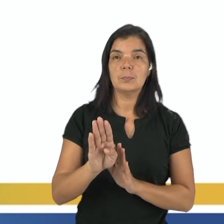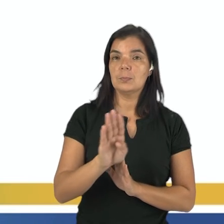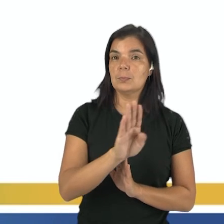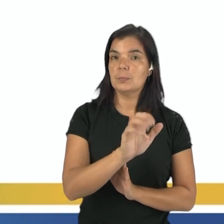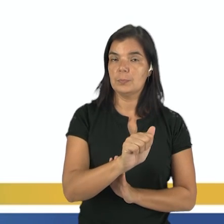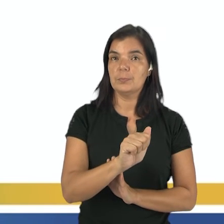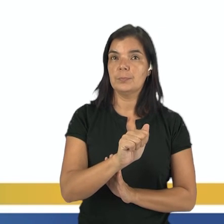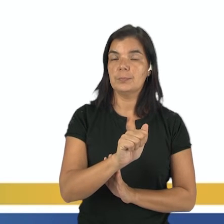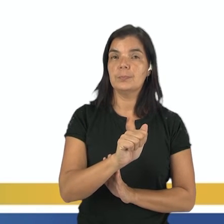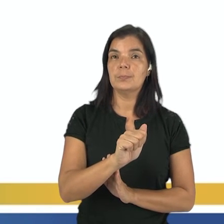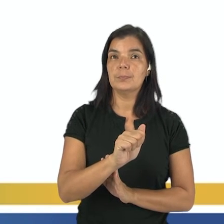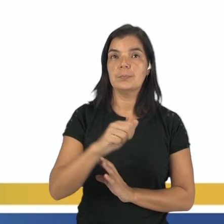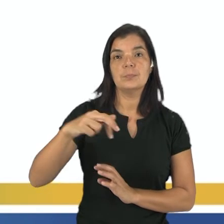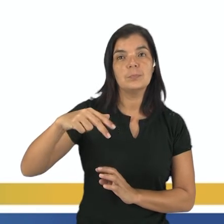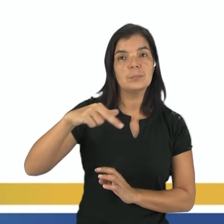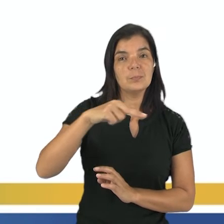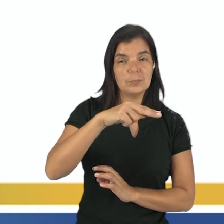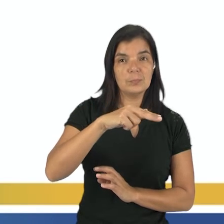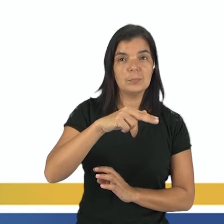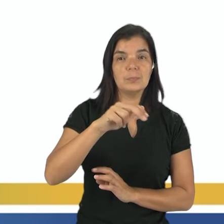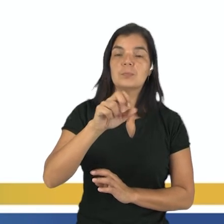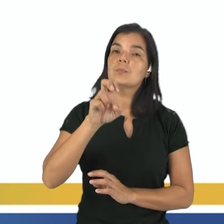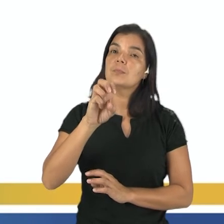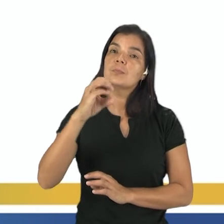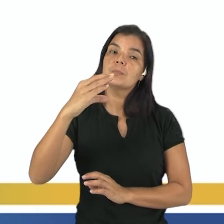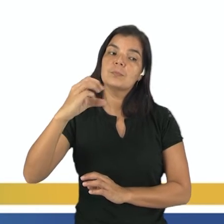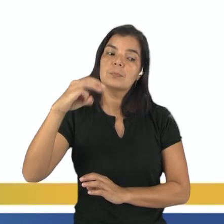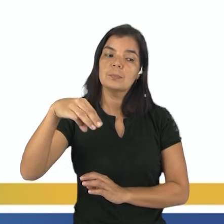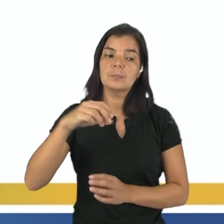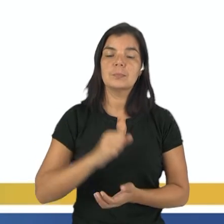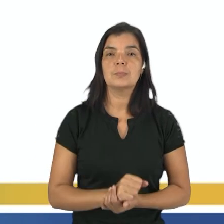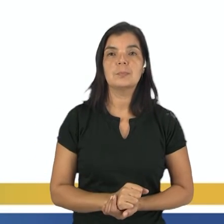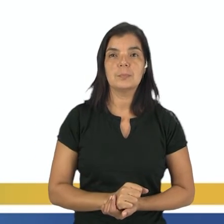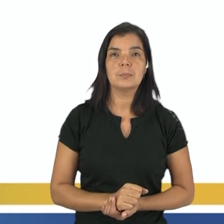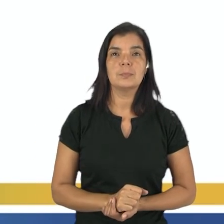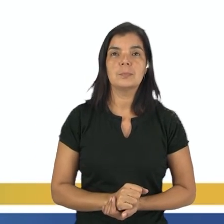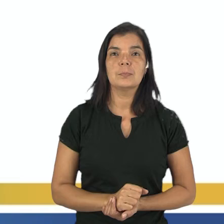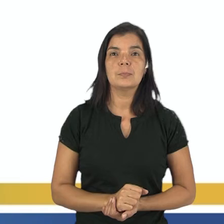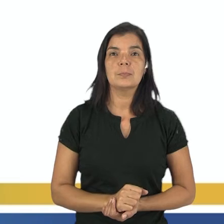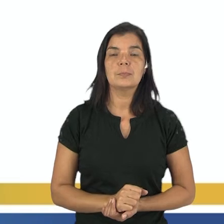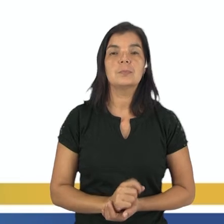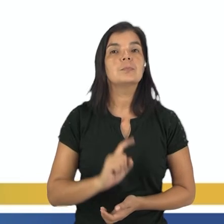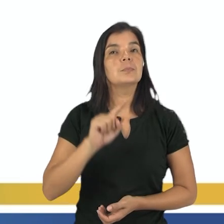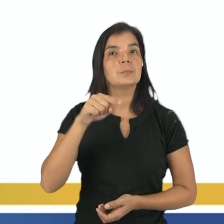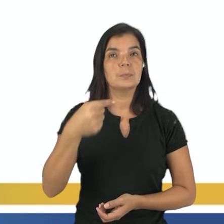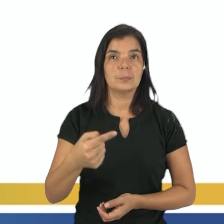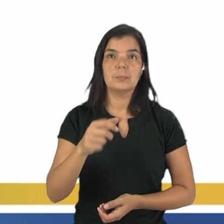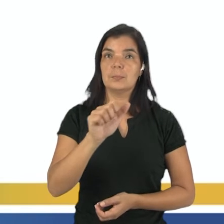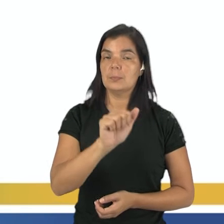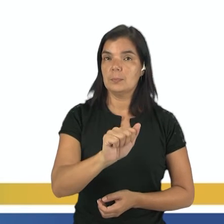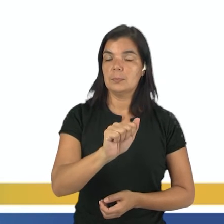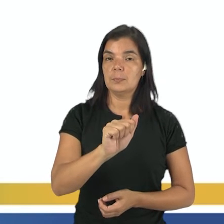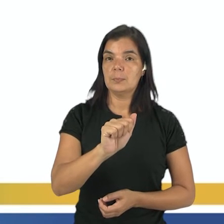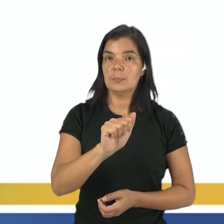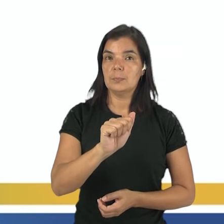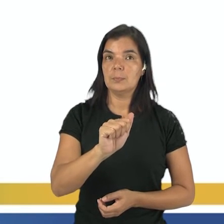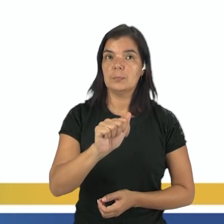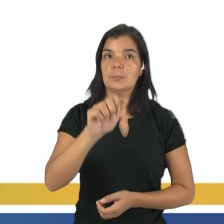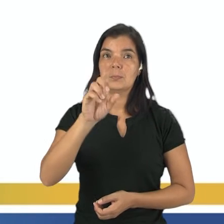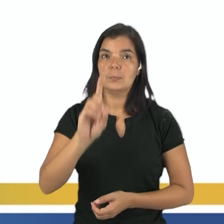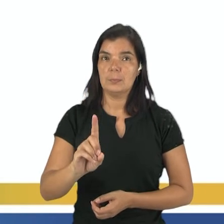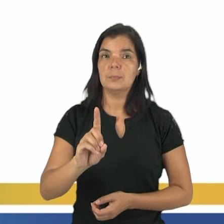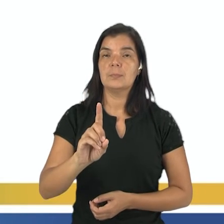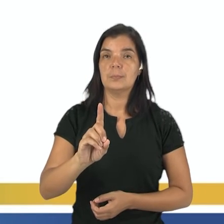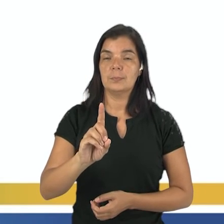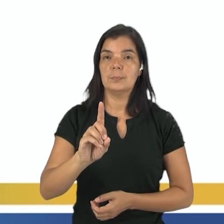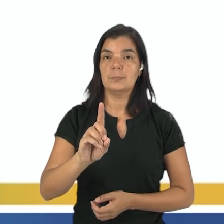vértice A. Aí ela andou uma aresta que mede 5 centímetros, certo? Andou 5 centímetros. Do vértice A, ela vai para o vértice